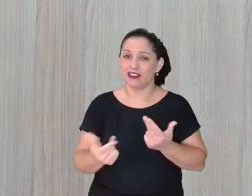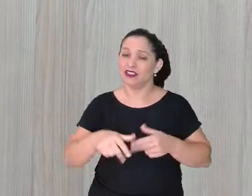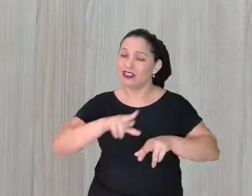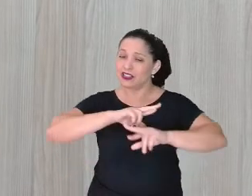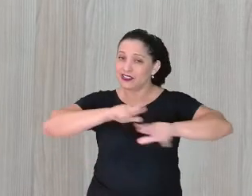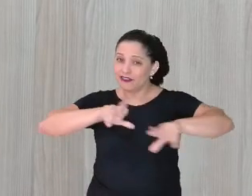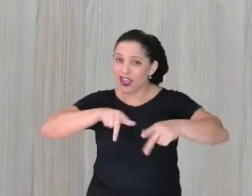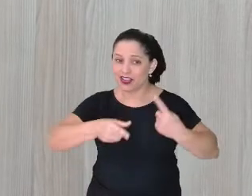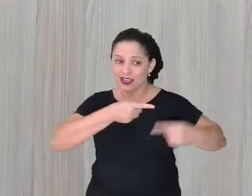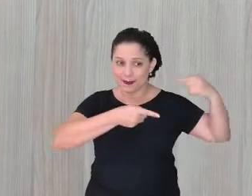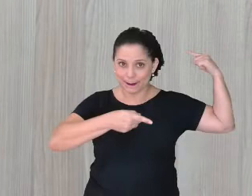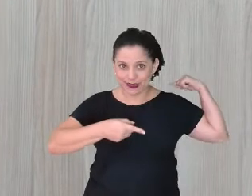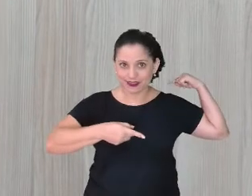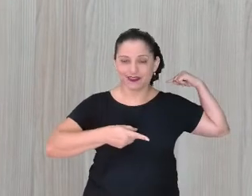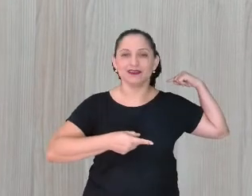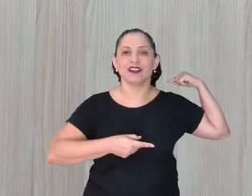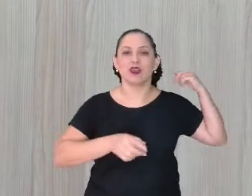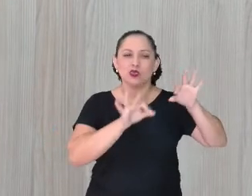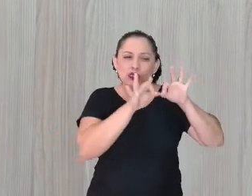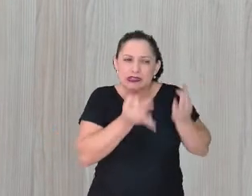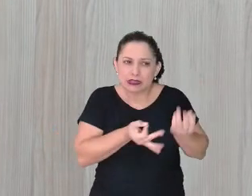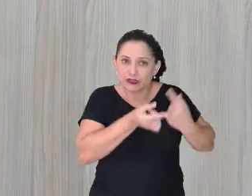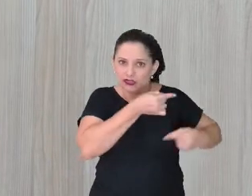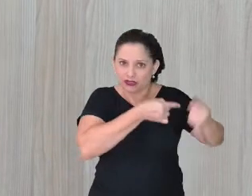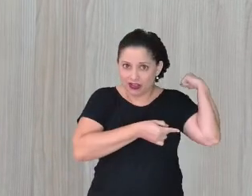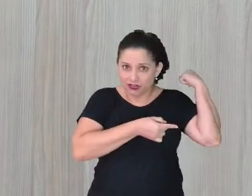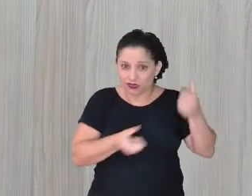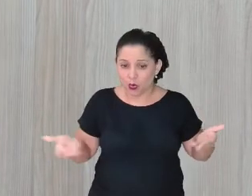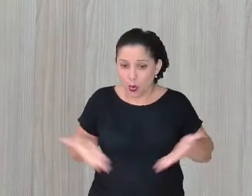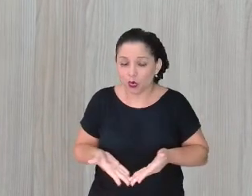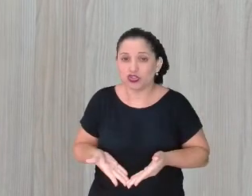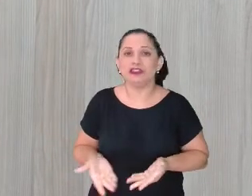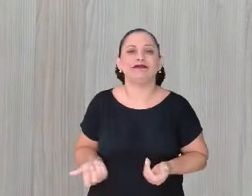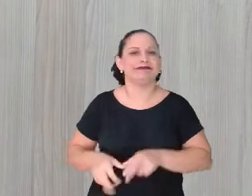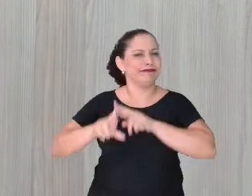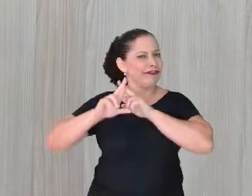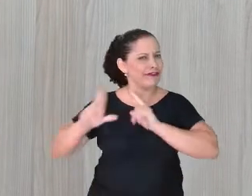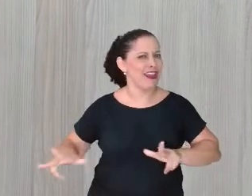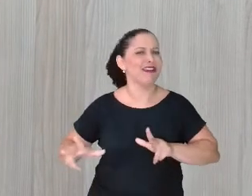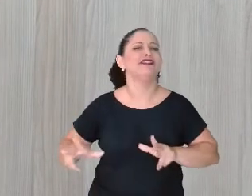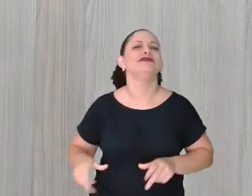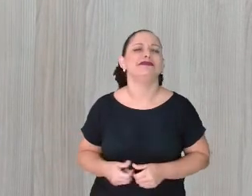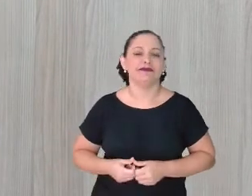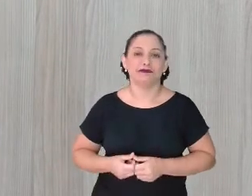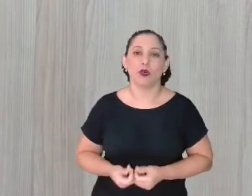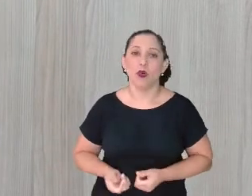né, primitivo, né? Então, de fato, era muito mais fácil